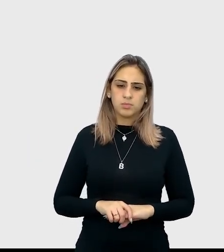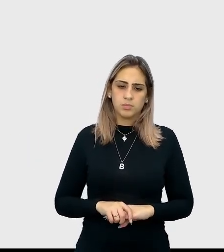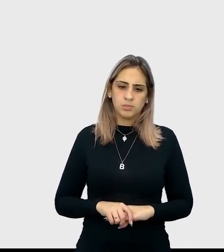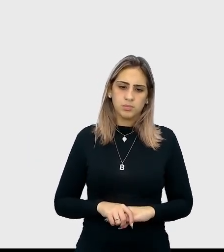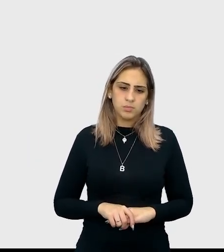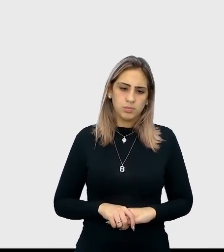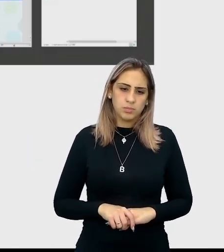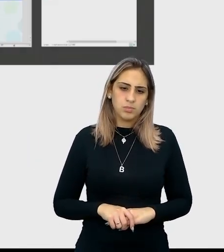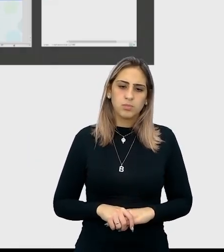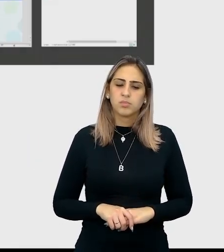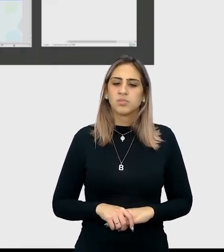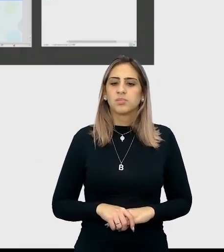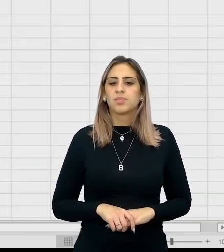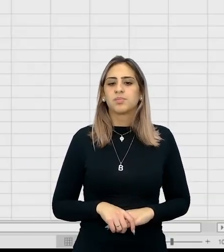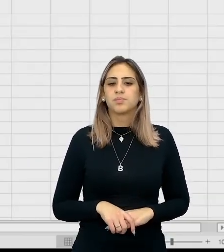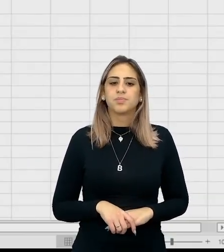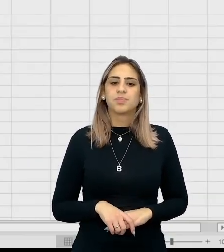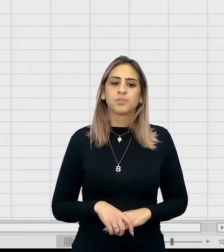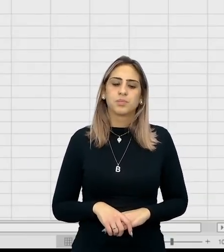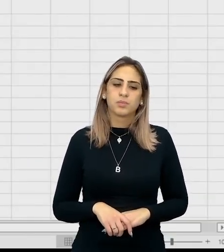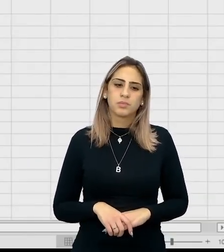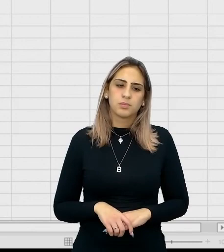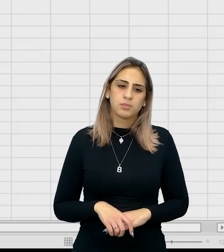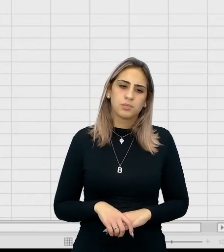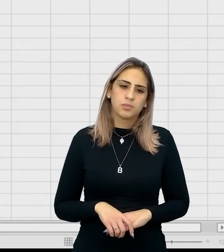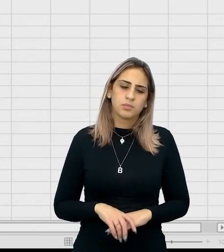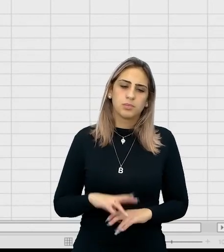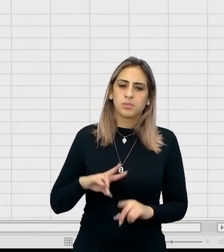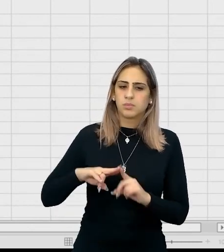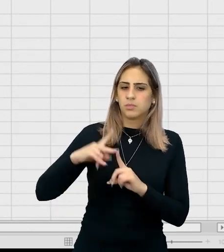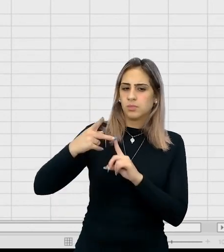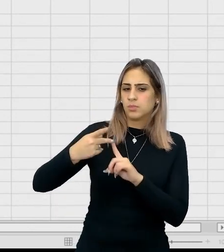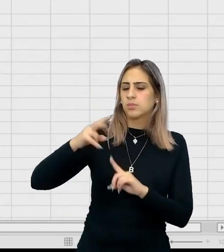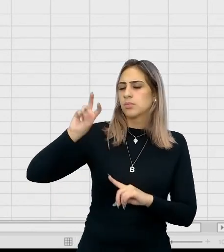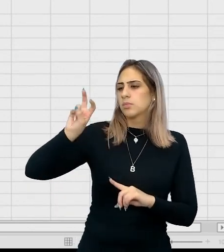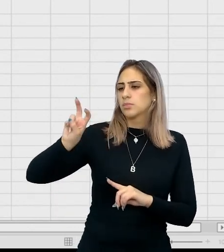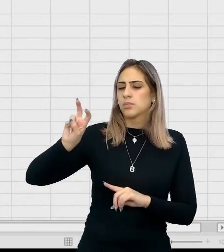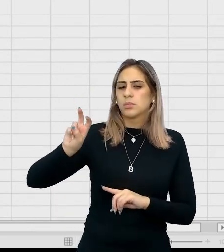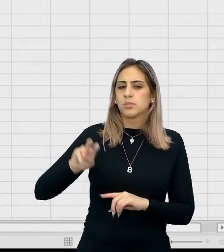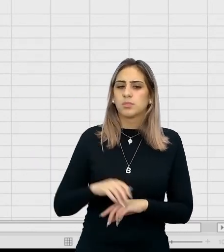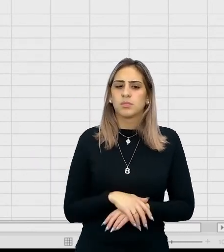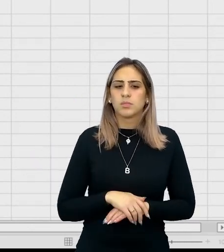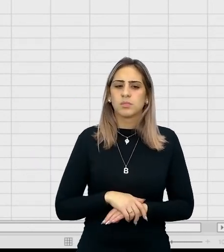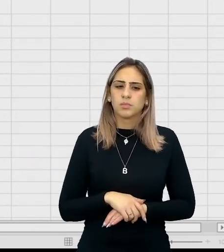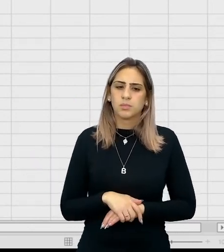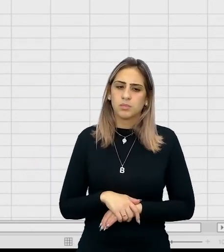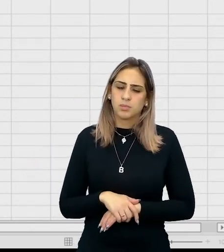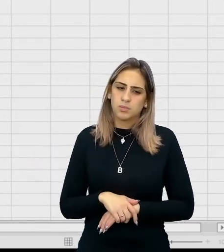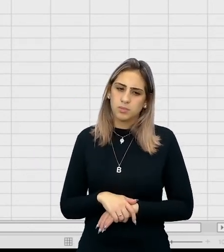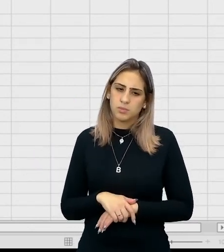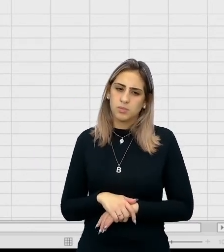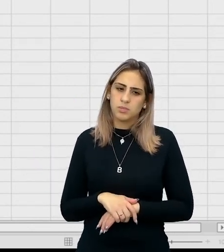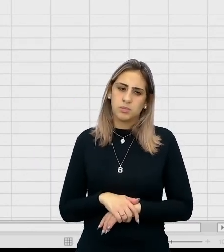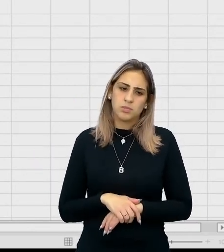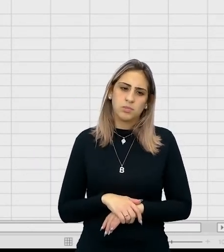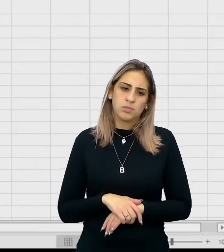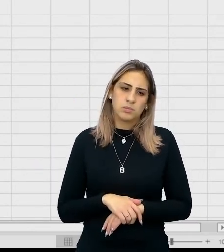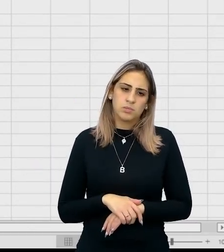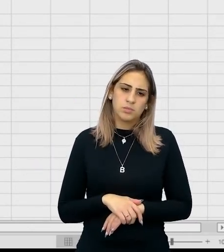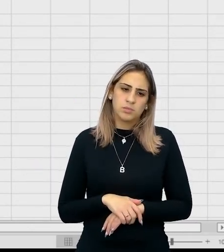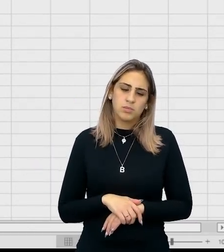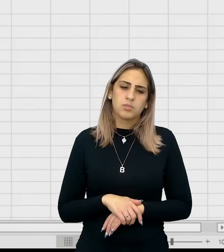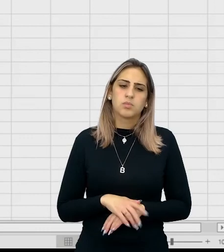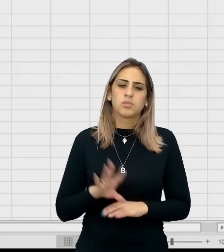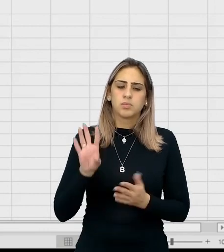350.957,57. E o último, que é elevado à quinta, vai ter que dar os 364 mil, né? Vamos lá, então. Vamos